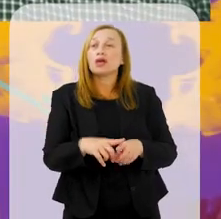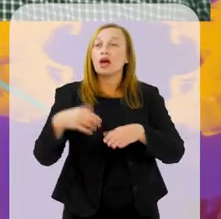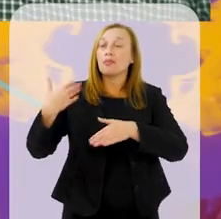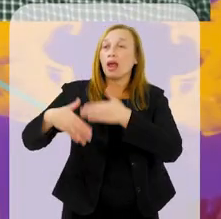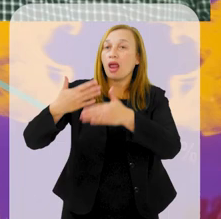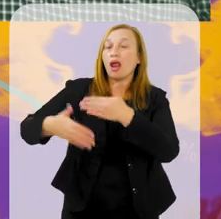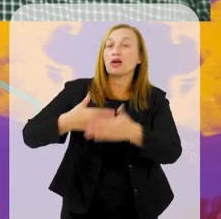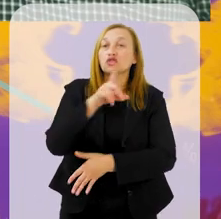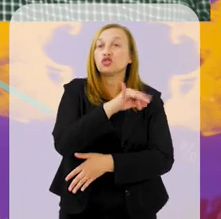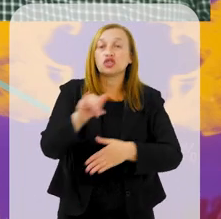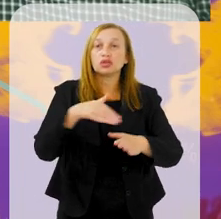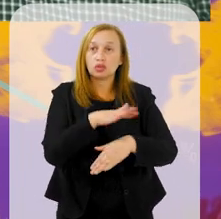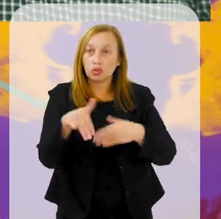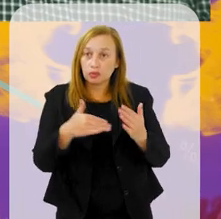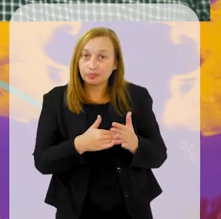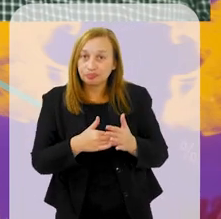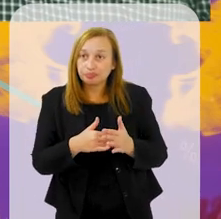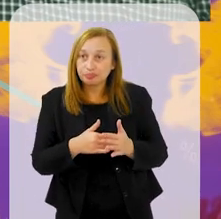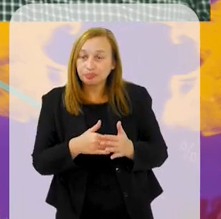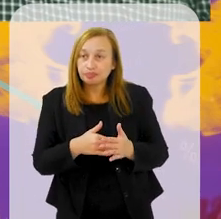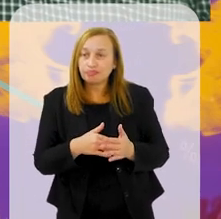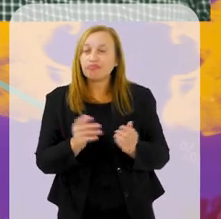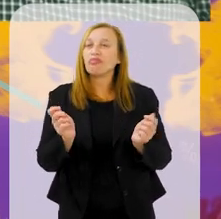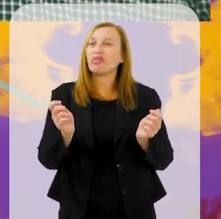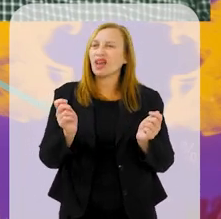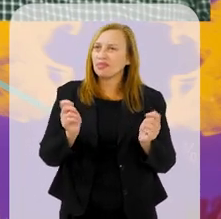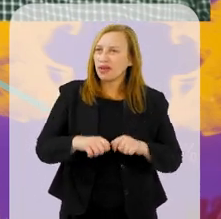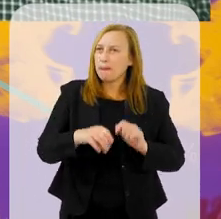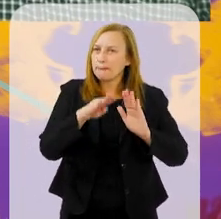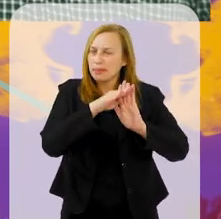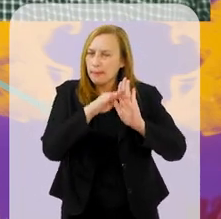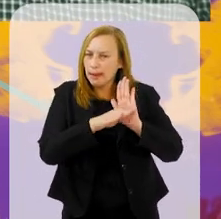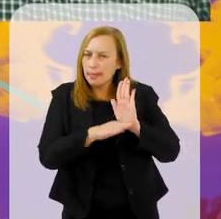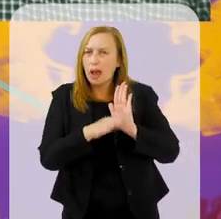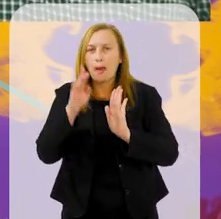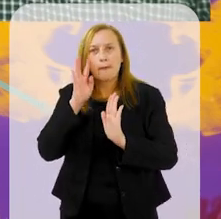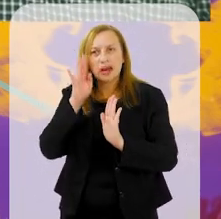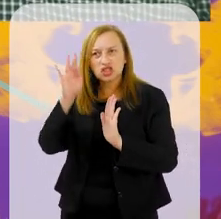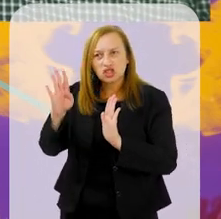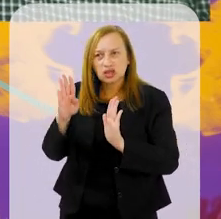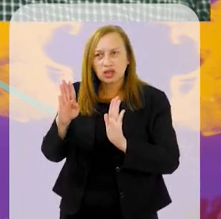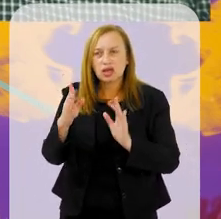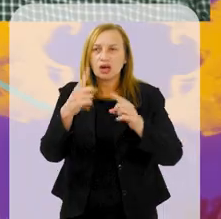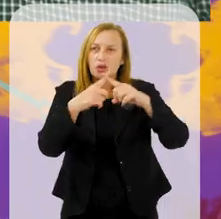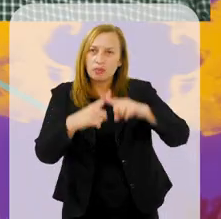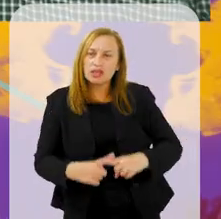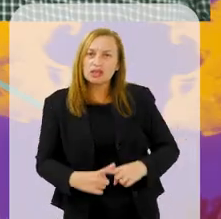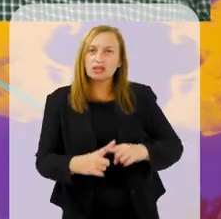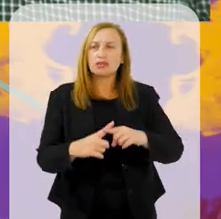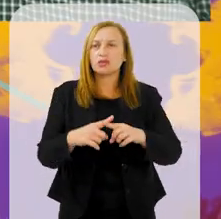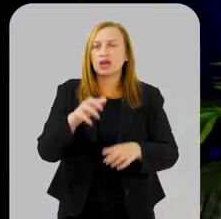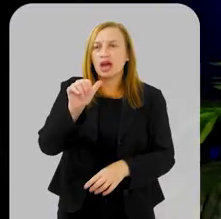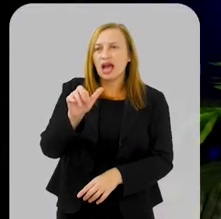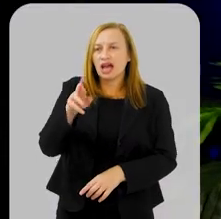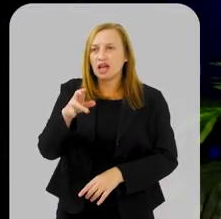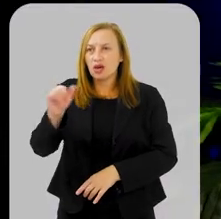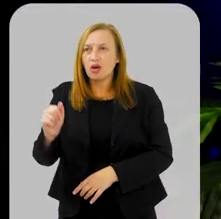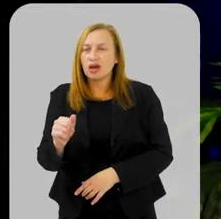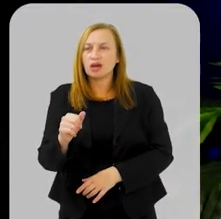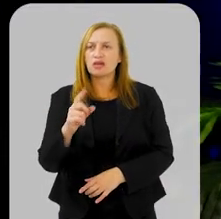mil ao longo do dia inteiro. Ora, então dá para estar a tabela, imaginemos, Campeonato